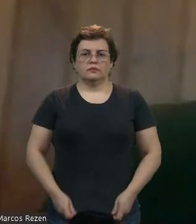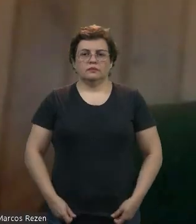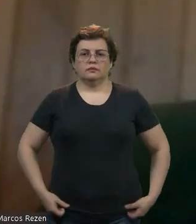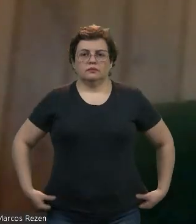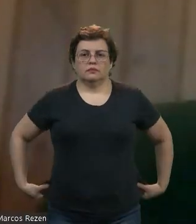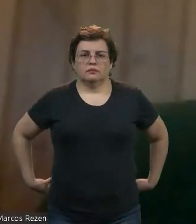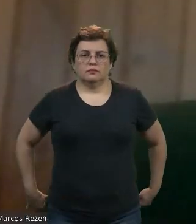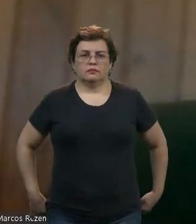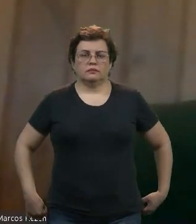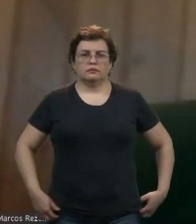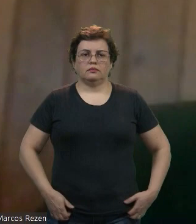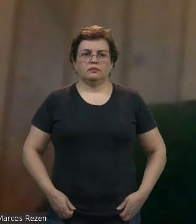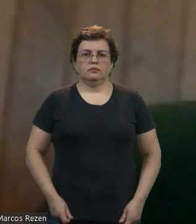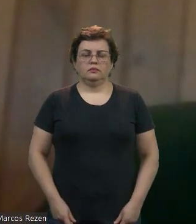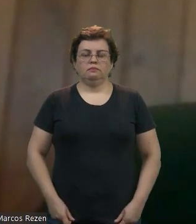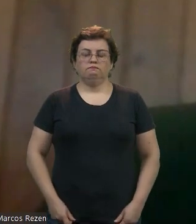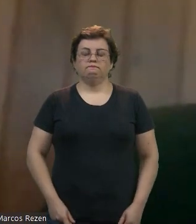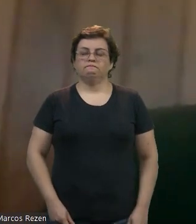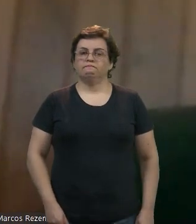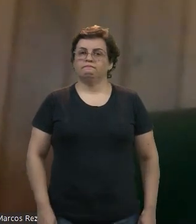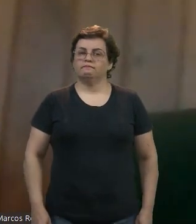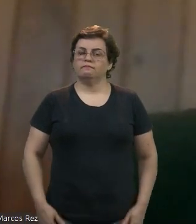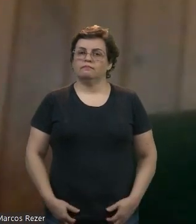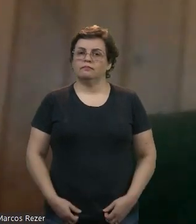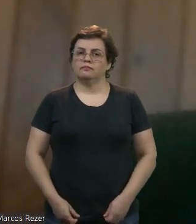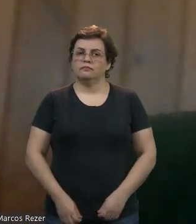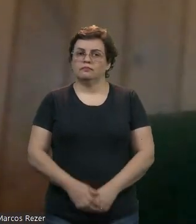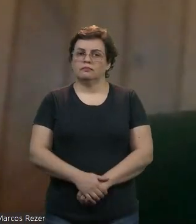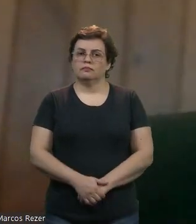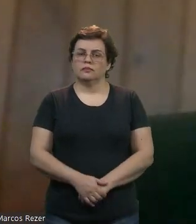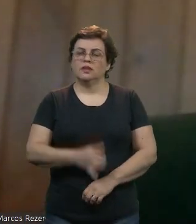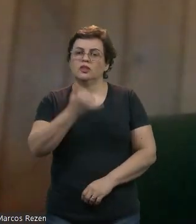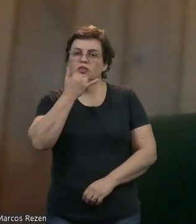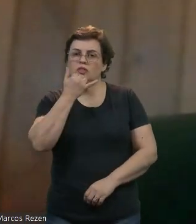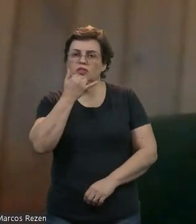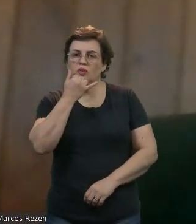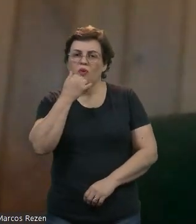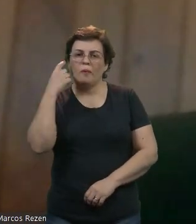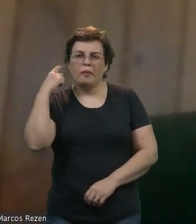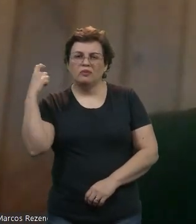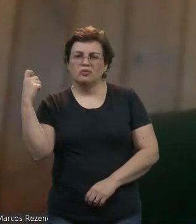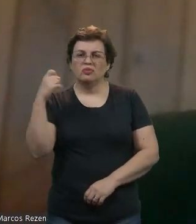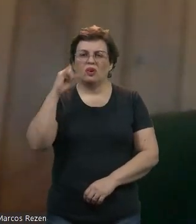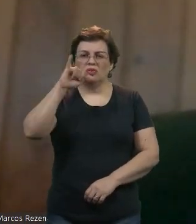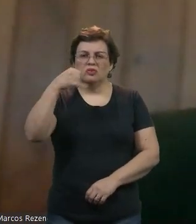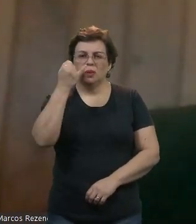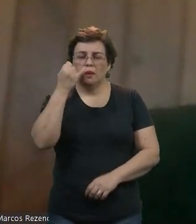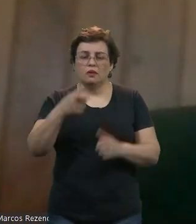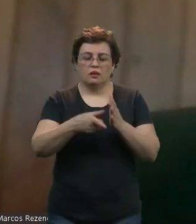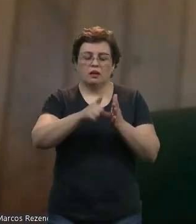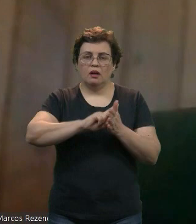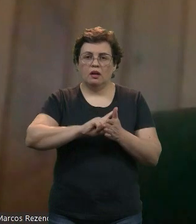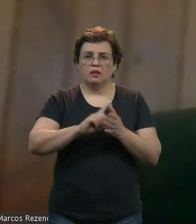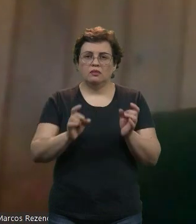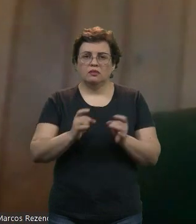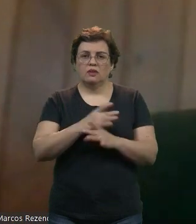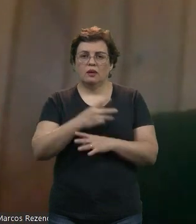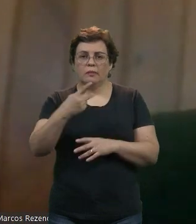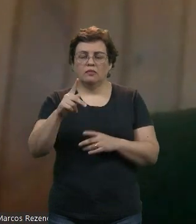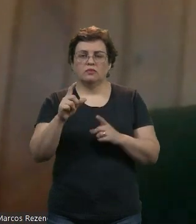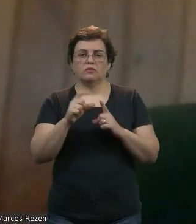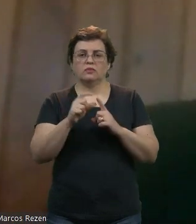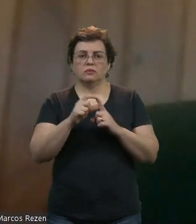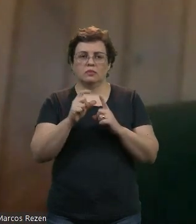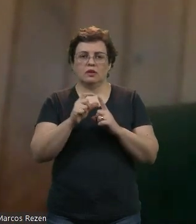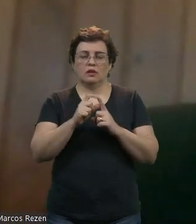Vereador Buquerque, desculpe, eu tirei o som do vereador João do Bar antes da conclusão da sua